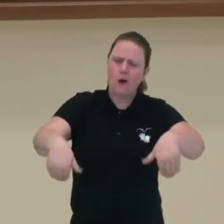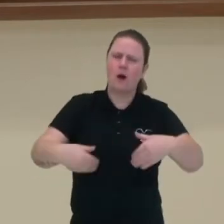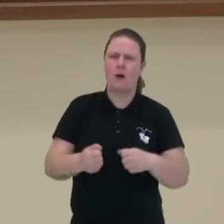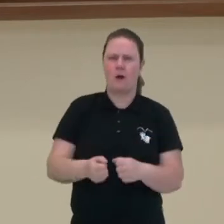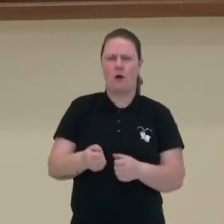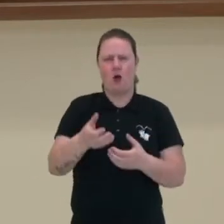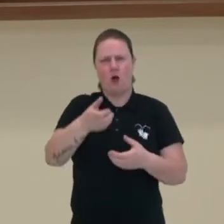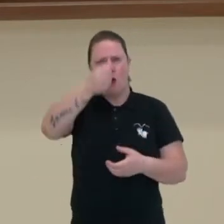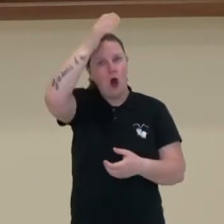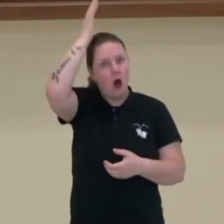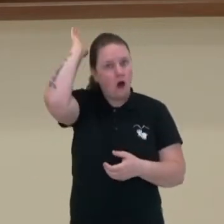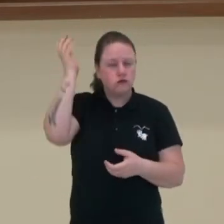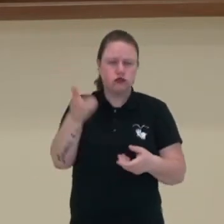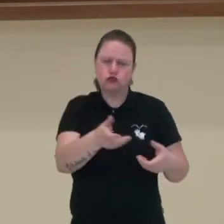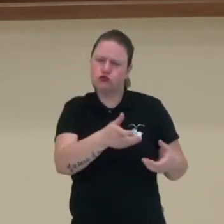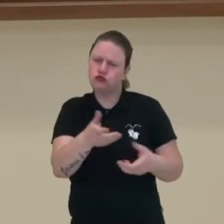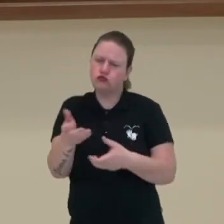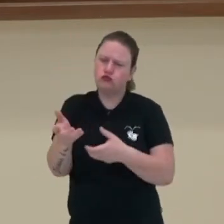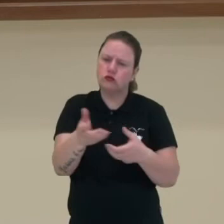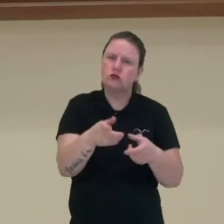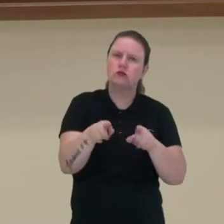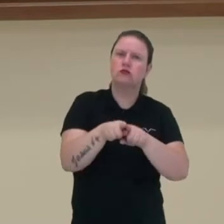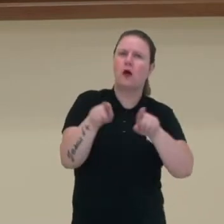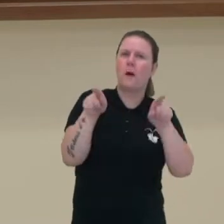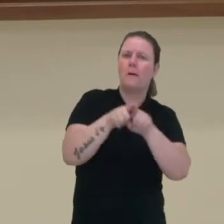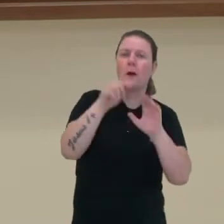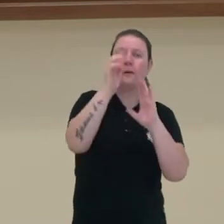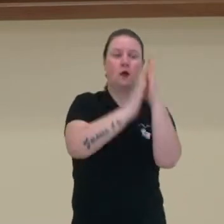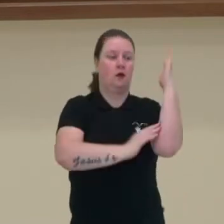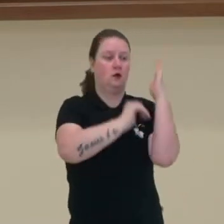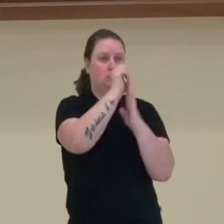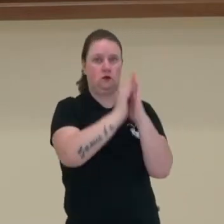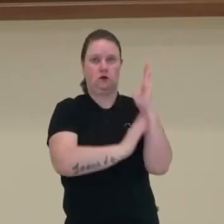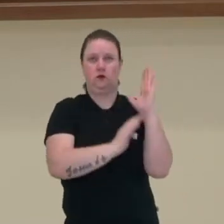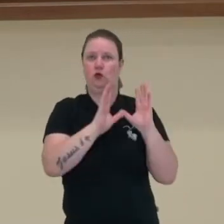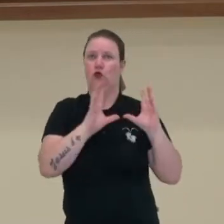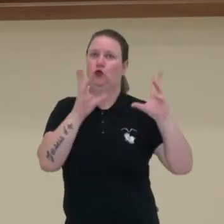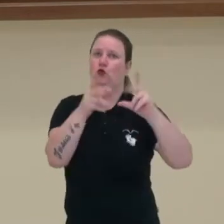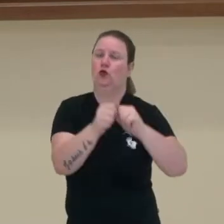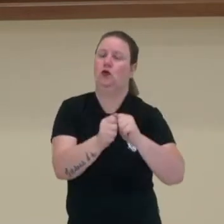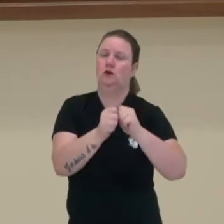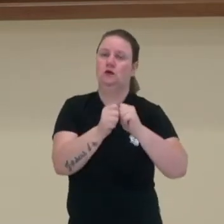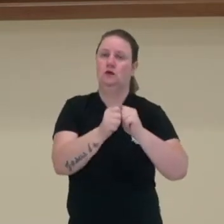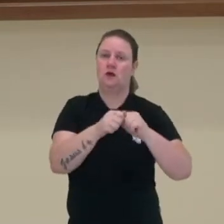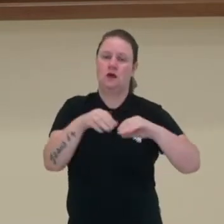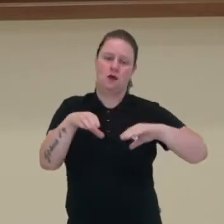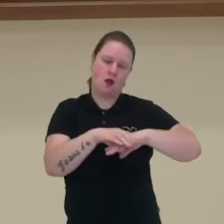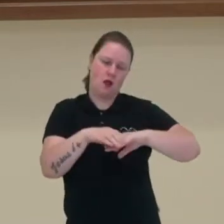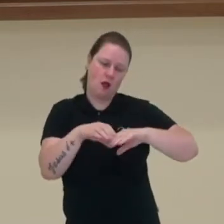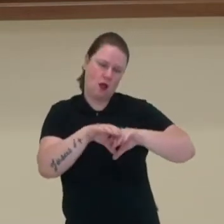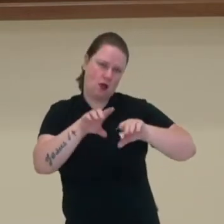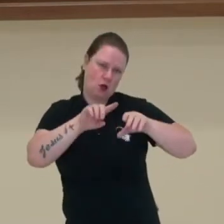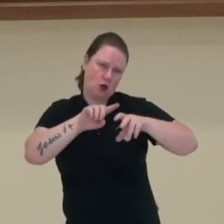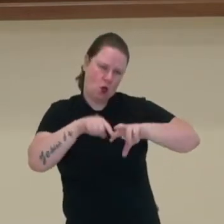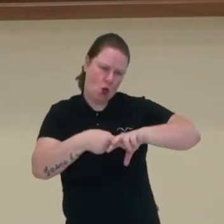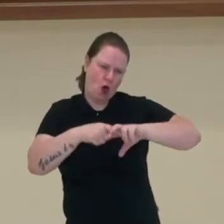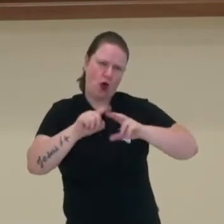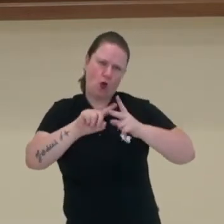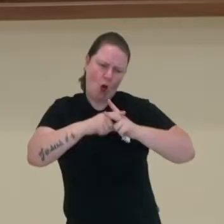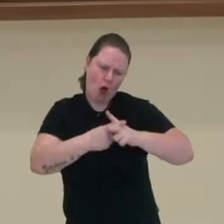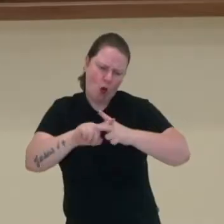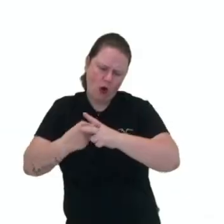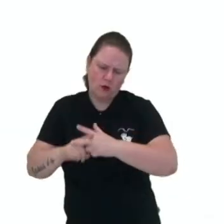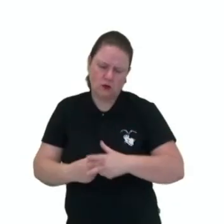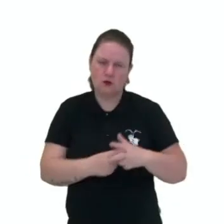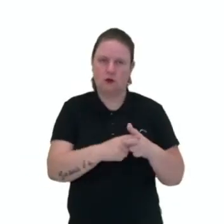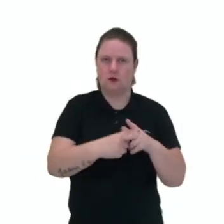paraquedista, arqueólogo, filósofo, pintor. Super trabalhador, sapateiro, boiadeiro, farmacêutico,